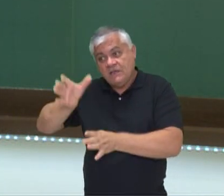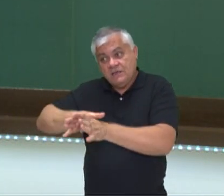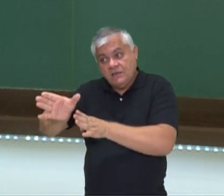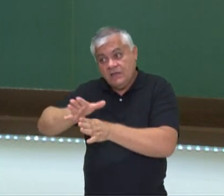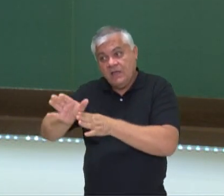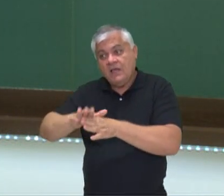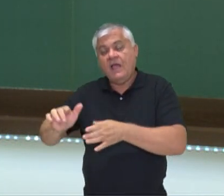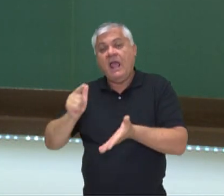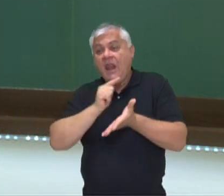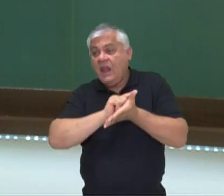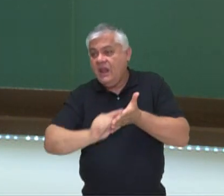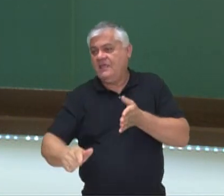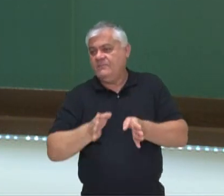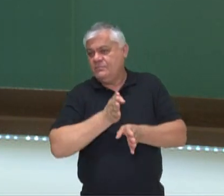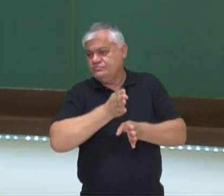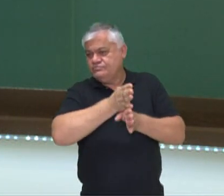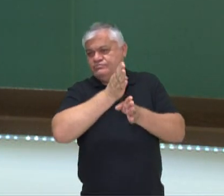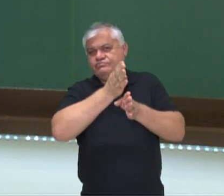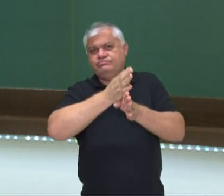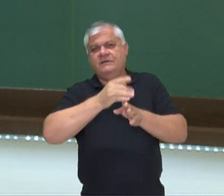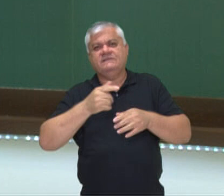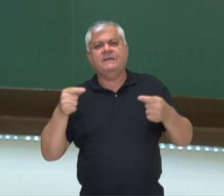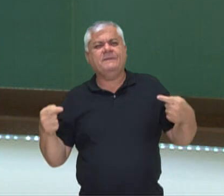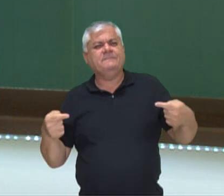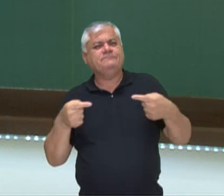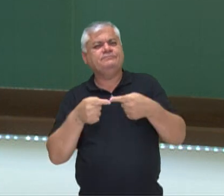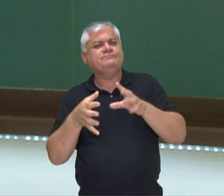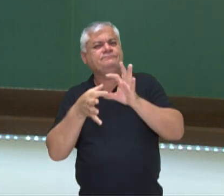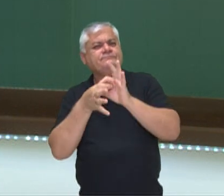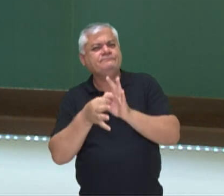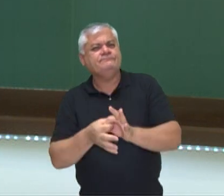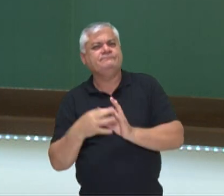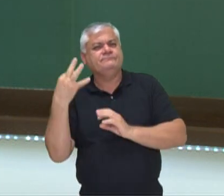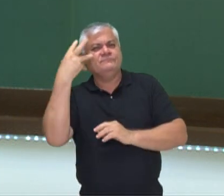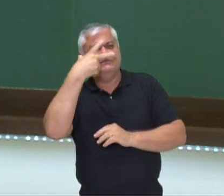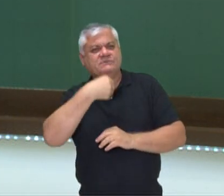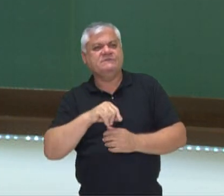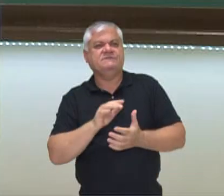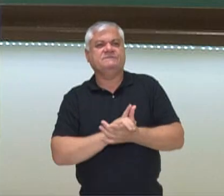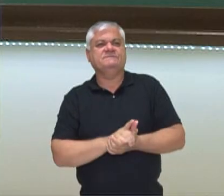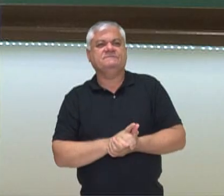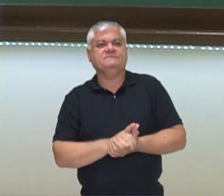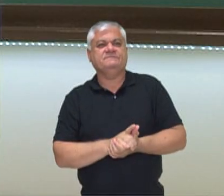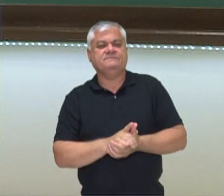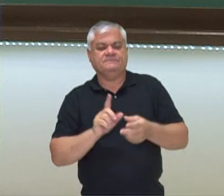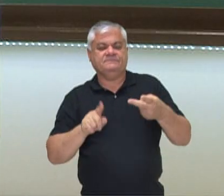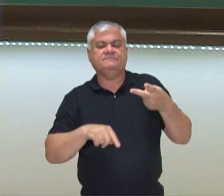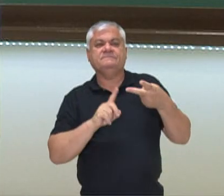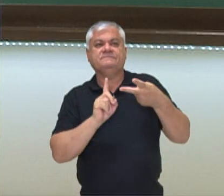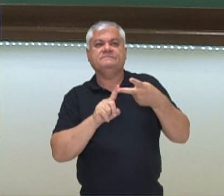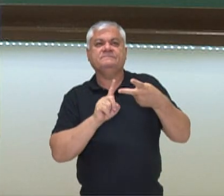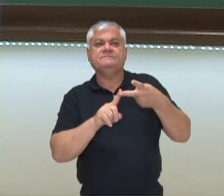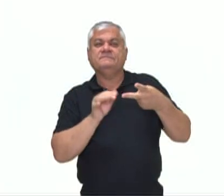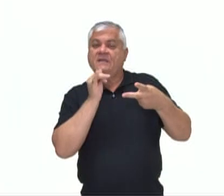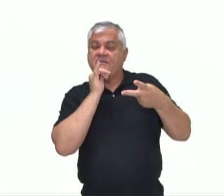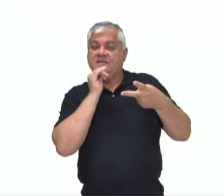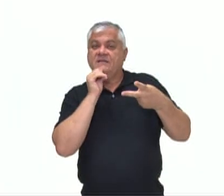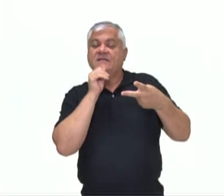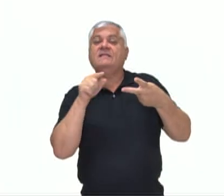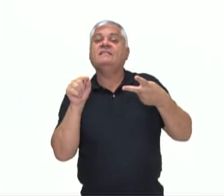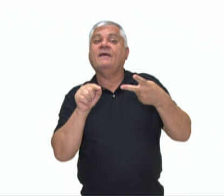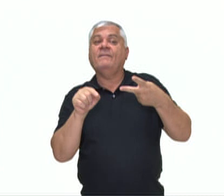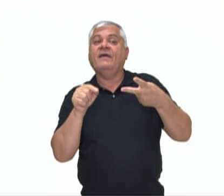colaboração para que esse ambiente esteja ali sempre harmônico, colaborando para o bem do estudo. I am going to research